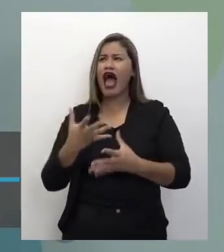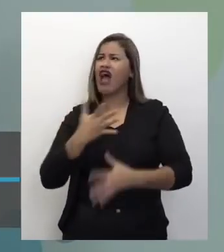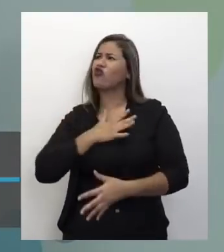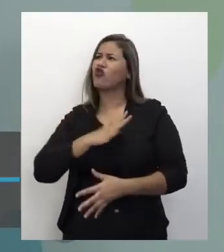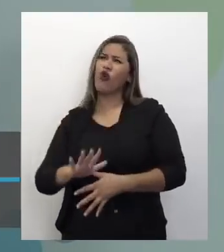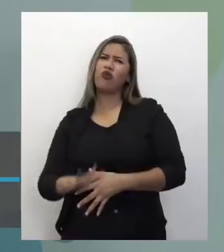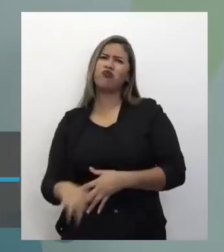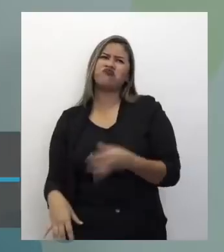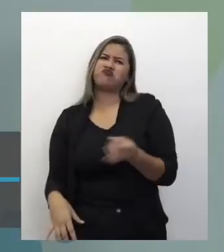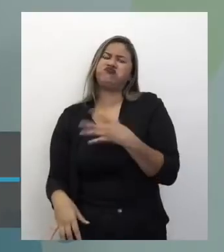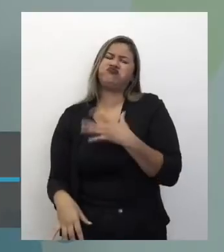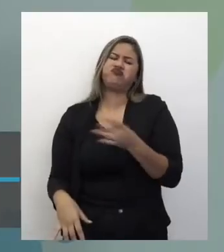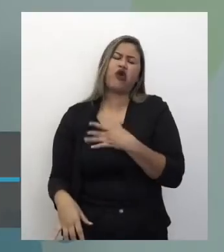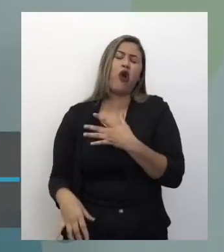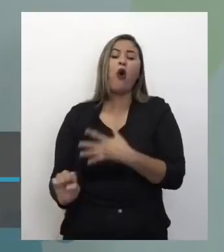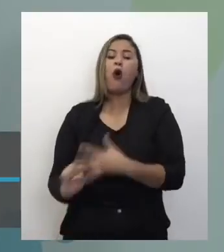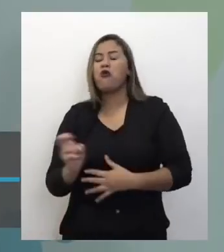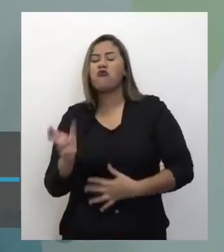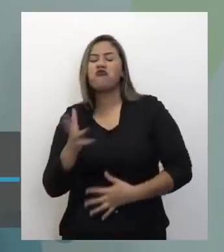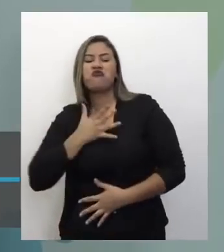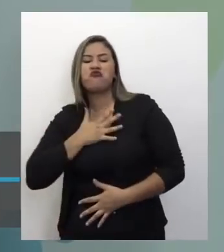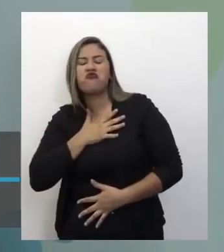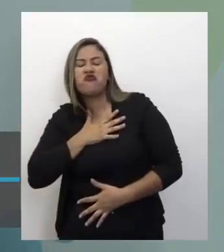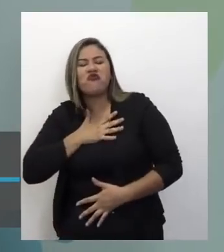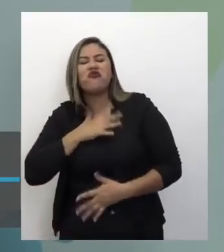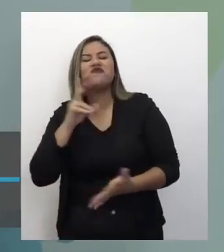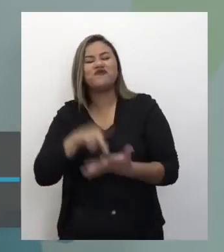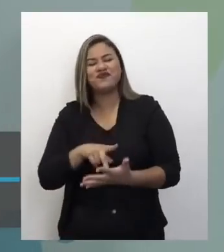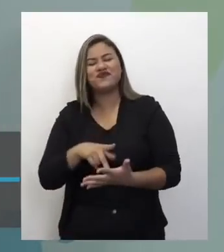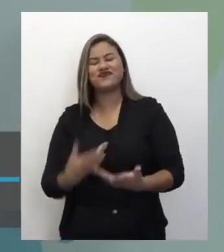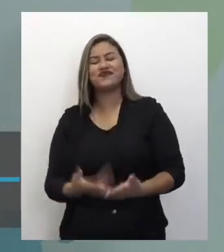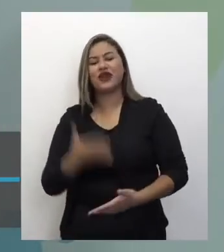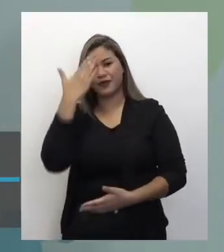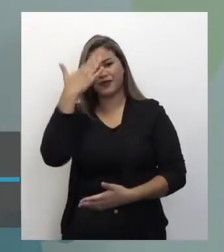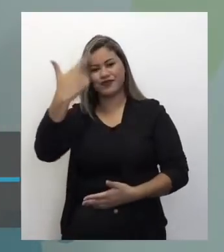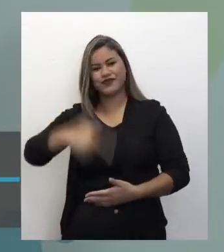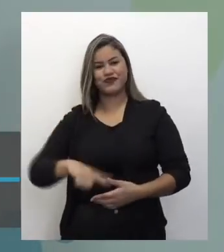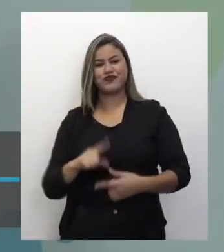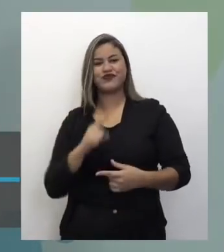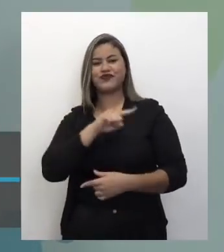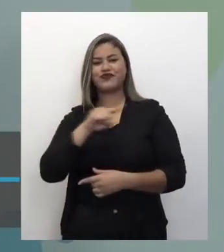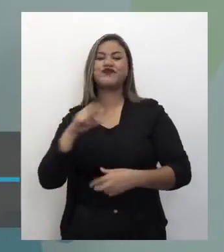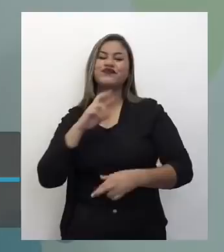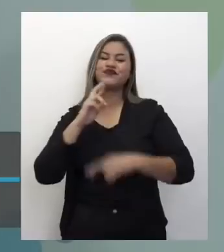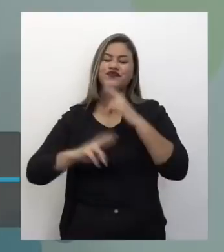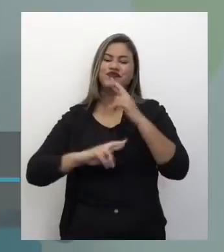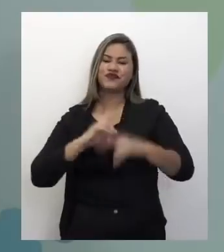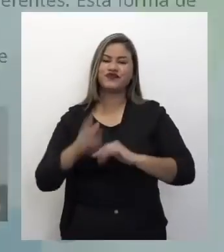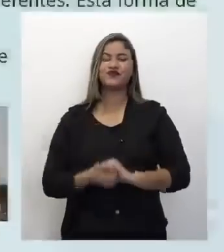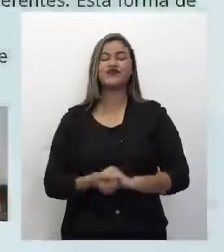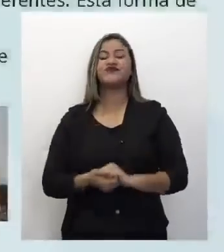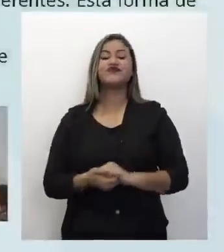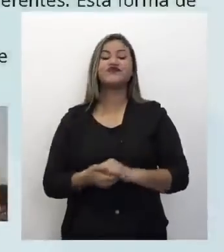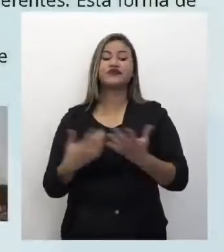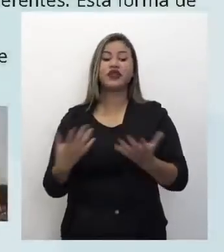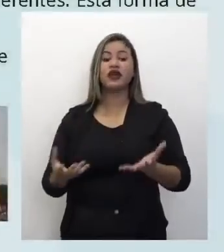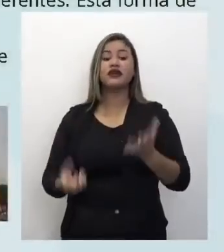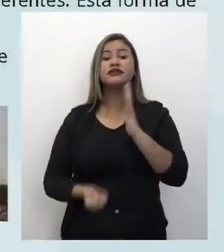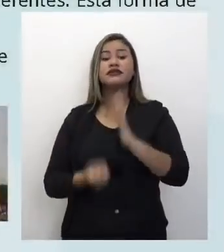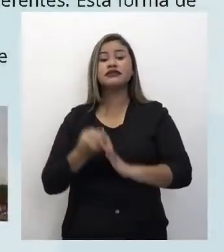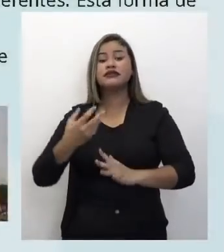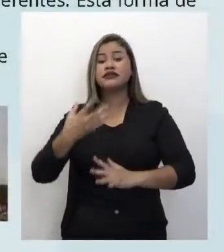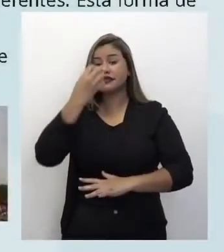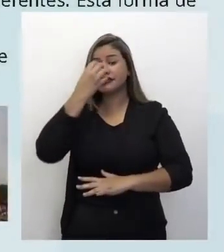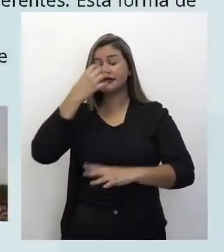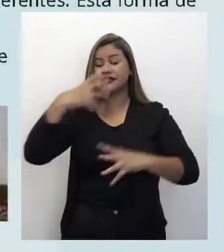medo, ou eu gosto muito, tá certo? Obrigada novamente pelas interações. Então vamos lá, a criação do circo. Então, estudos